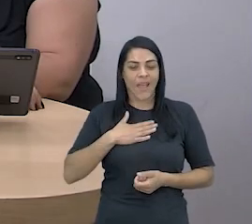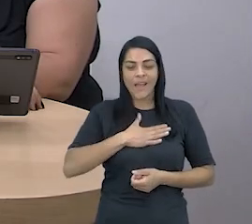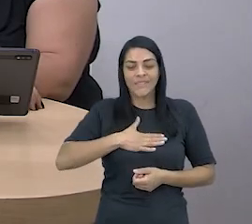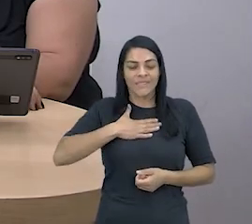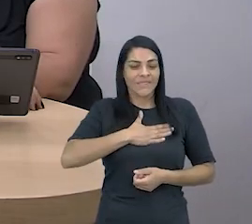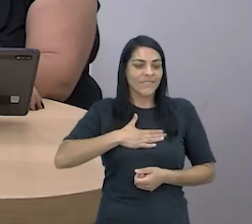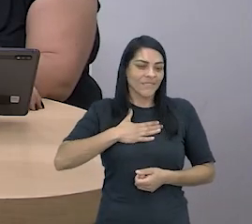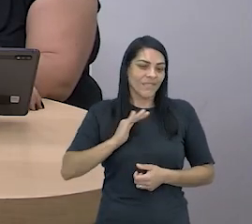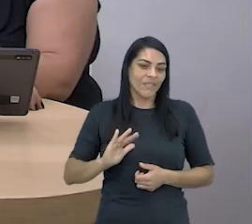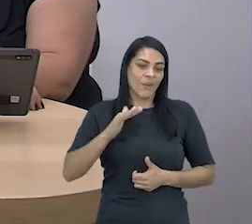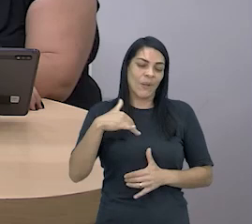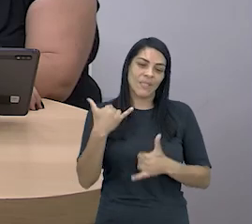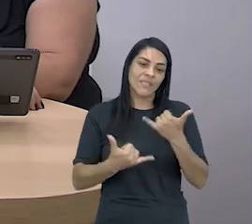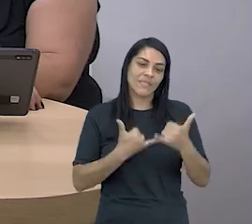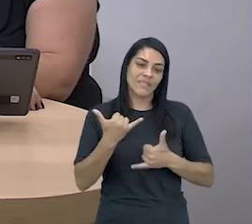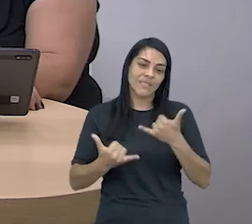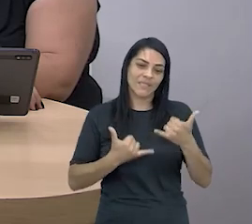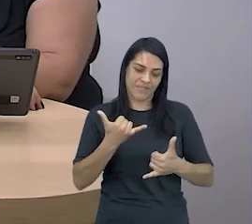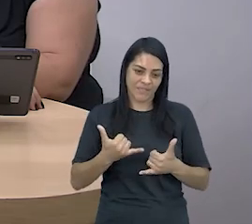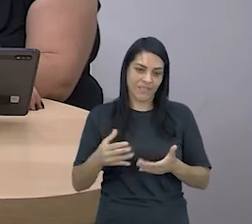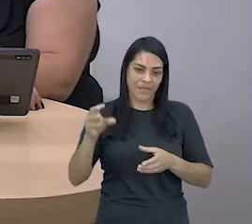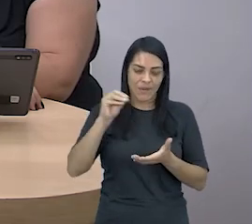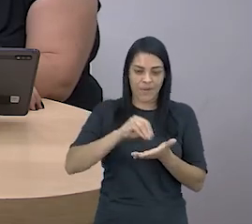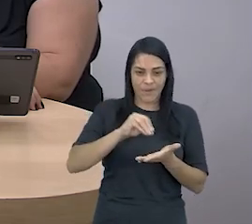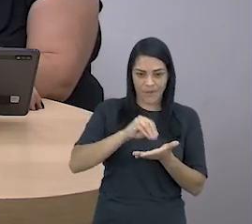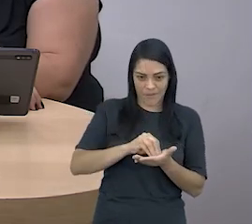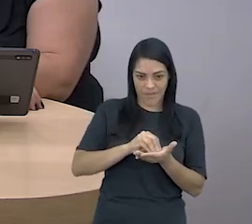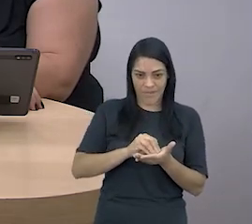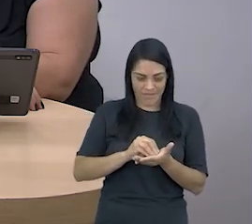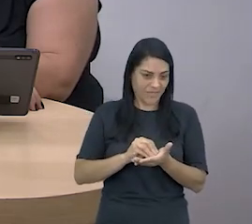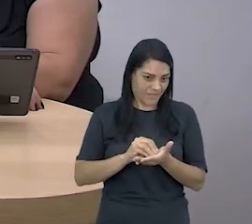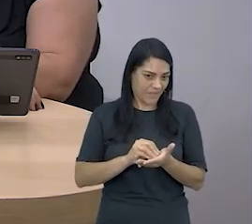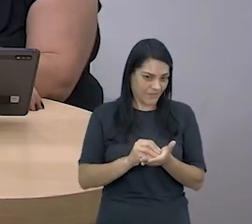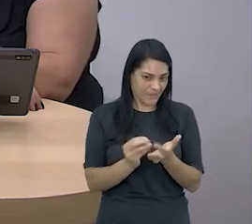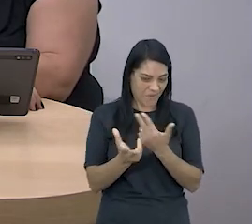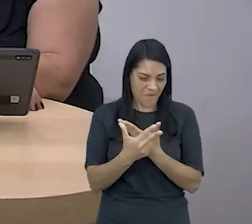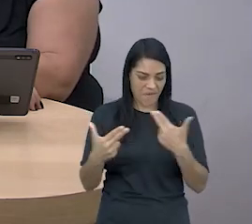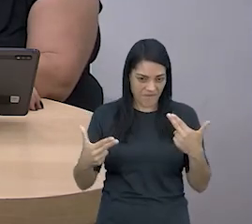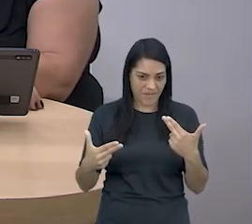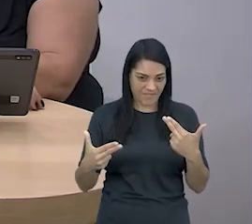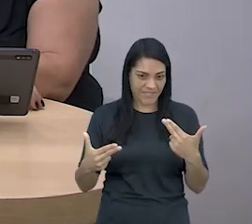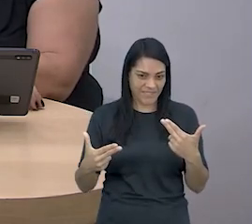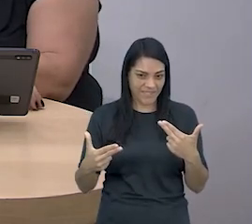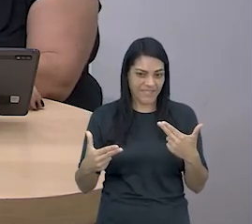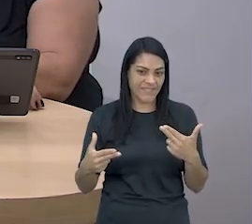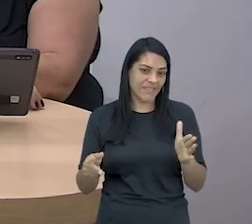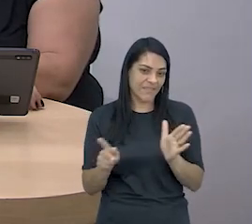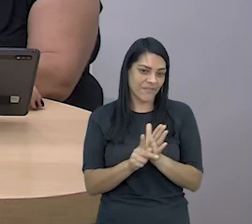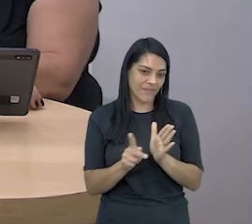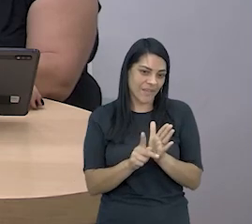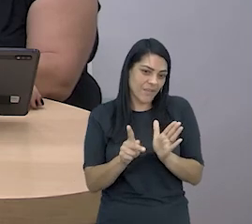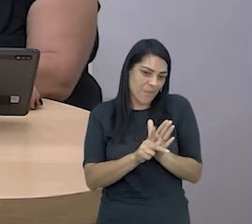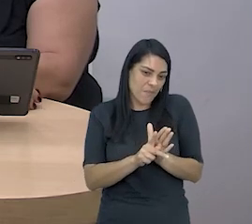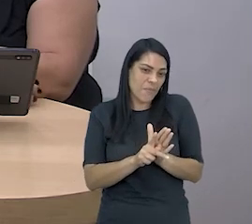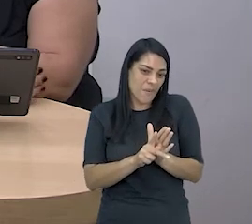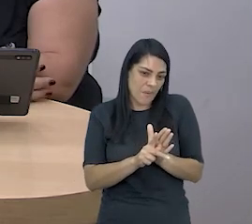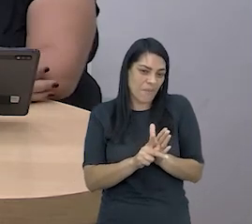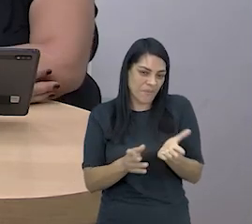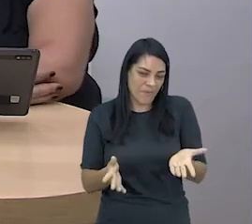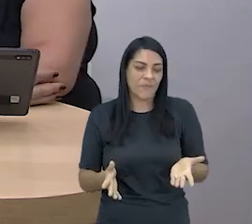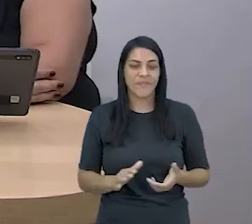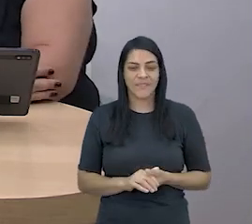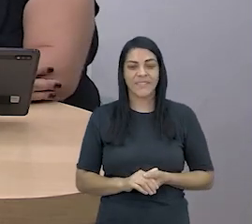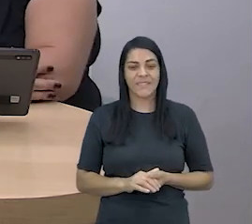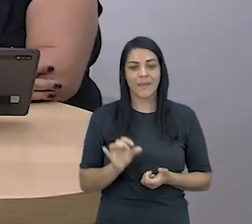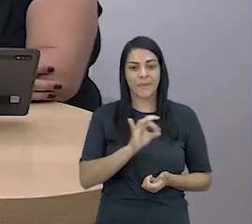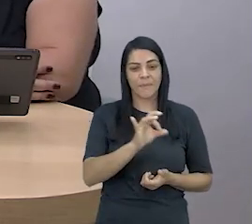jogo ele é você pode ir adicionando coisas nele e personalizando. Seja, adaptável, né, Ale? Com